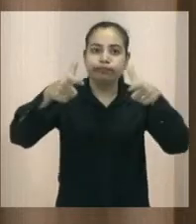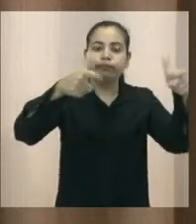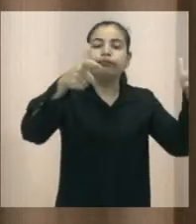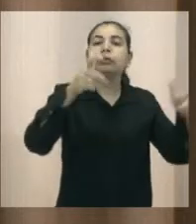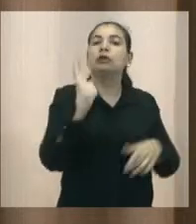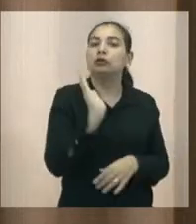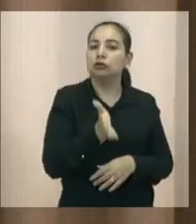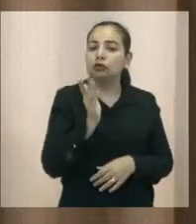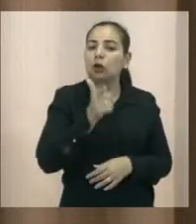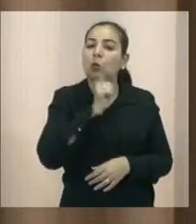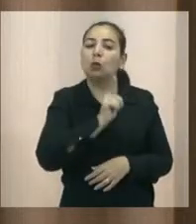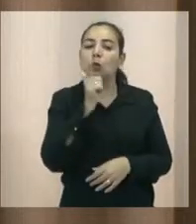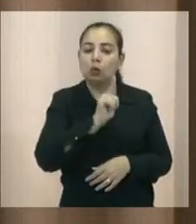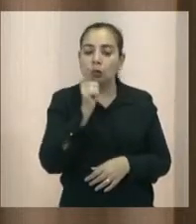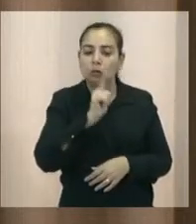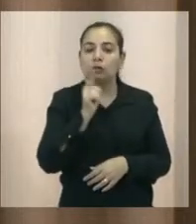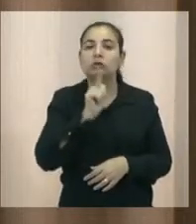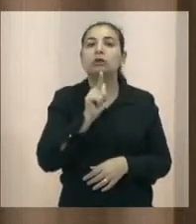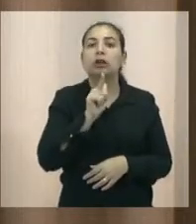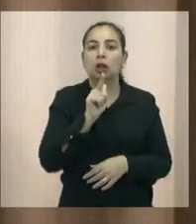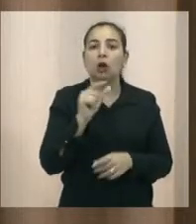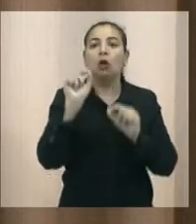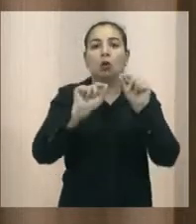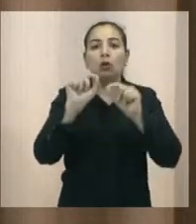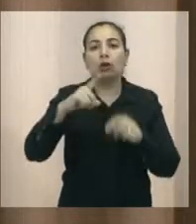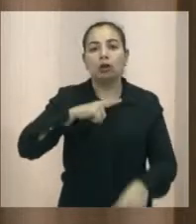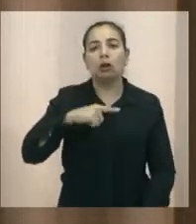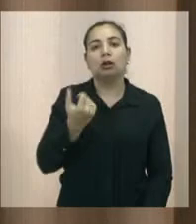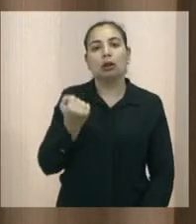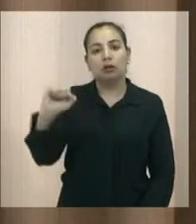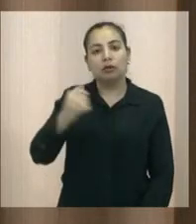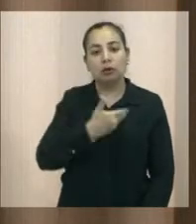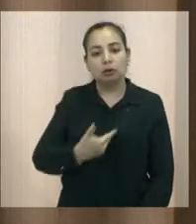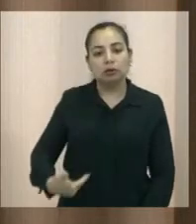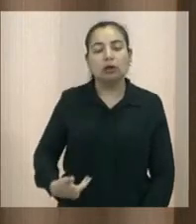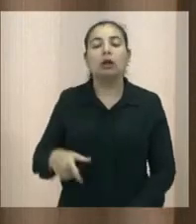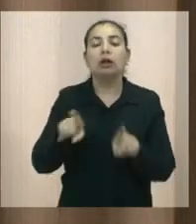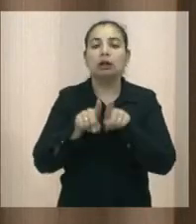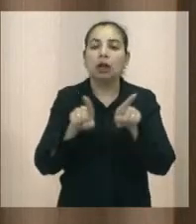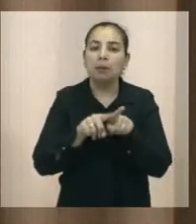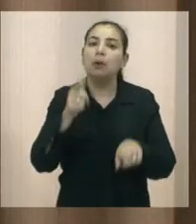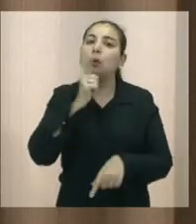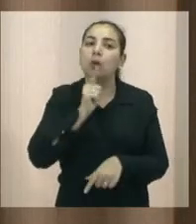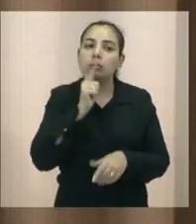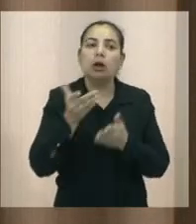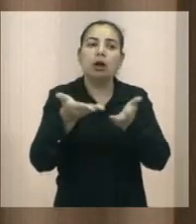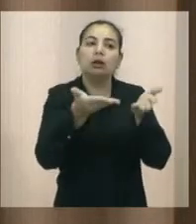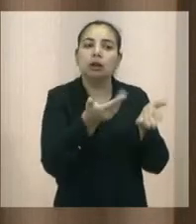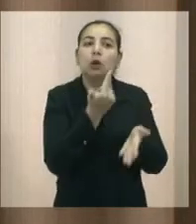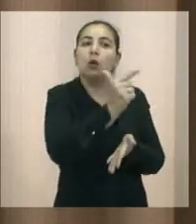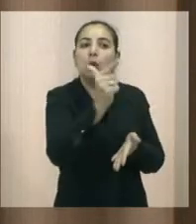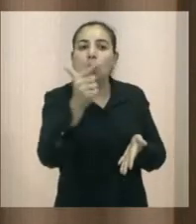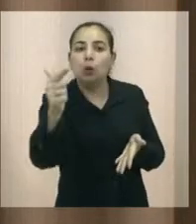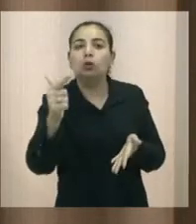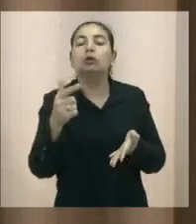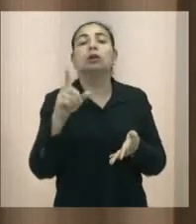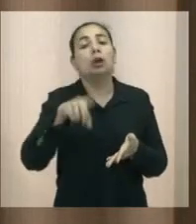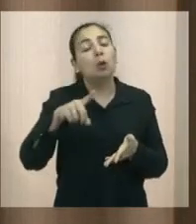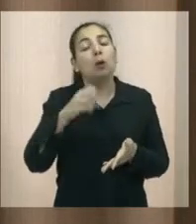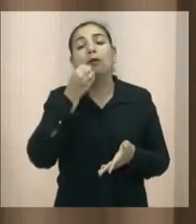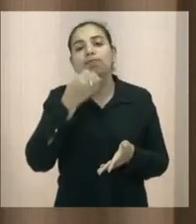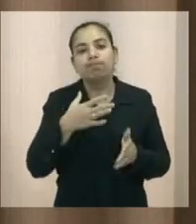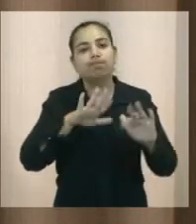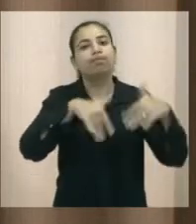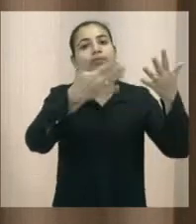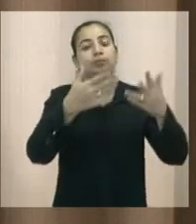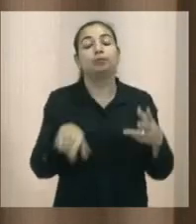de maneira que a gente consegue fazer nas macro-regiões a atuação do defensor que está num local, mas ele consegue atender outros também. Então isso também já é um avanço.